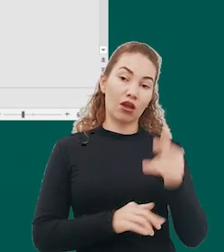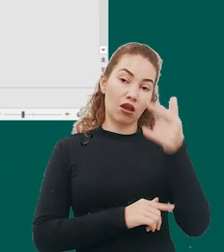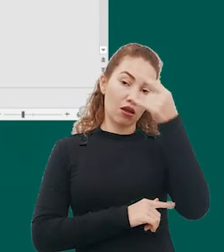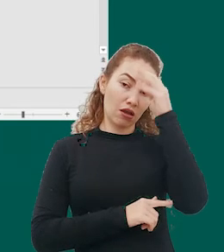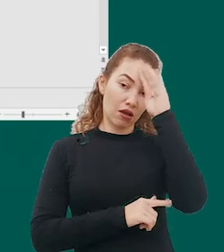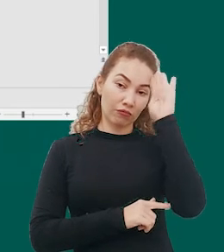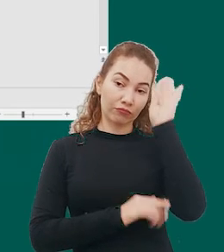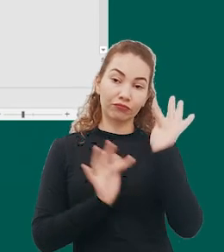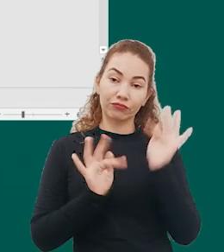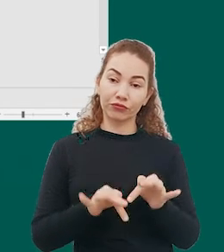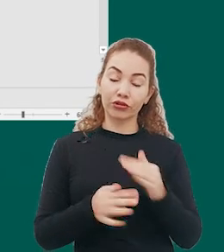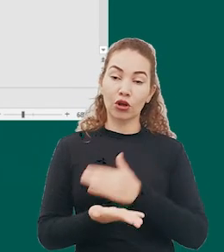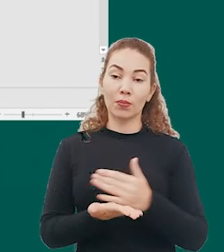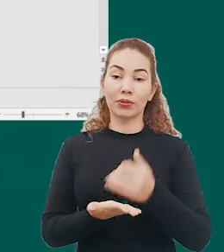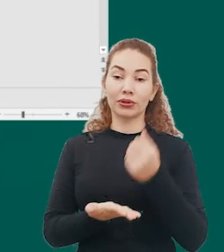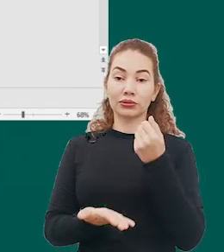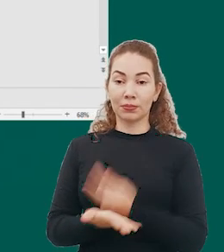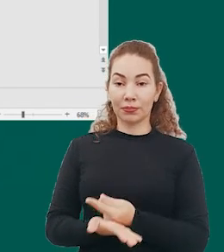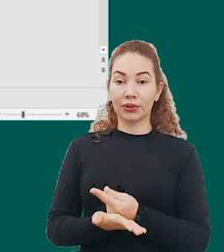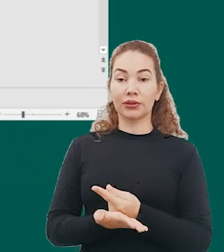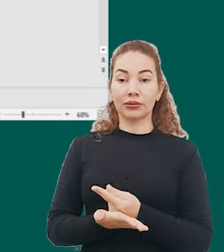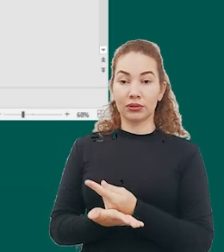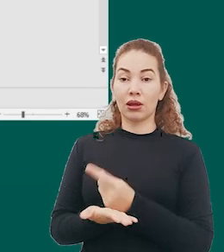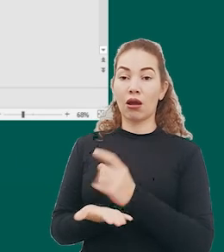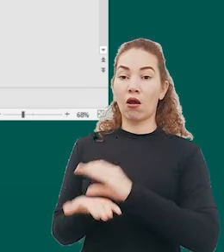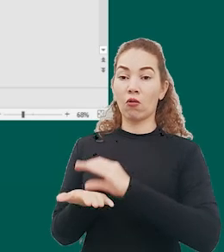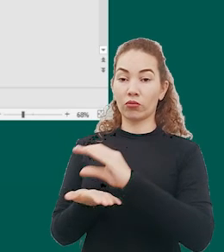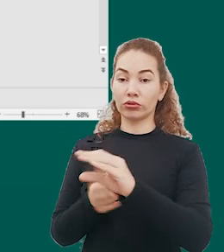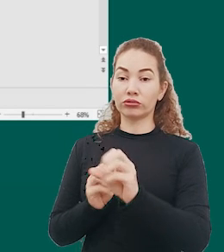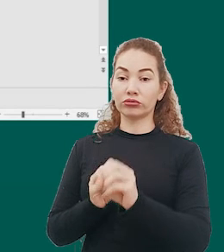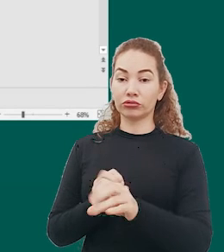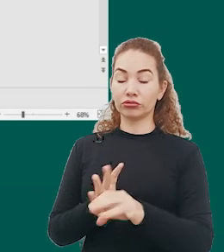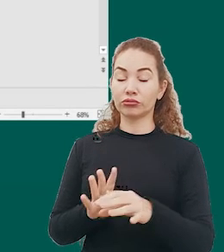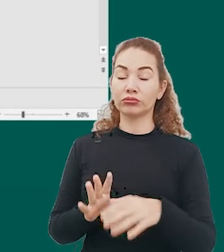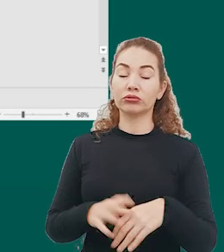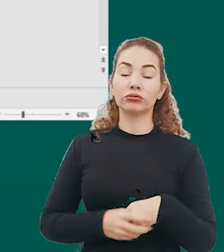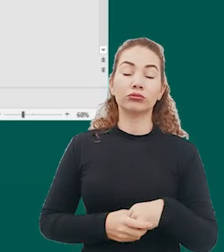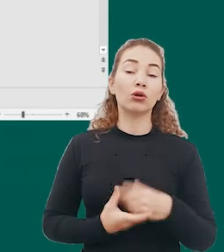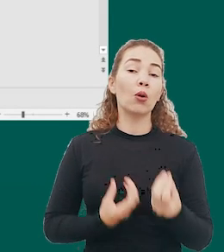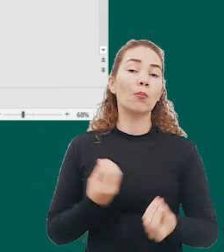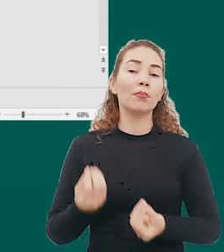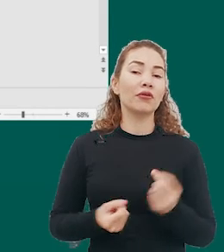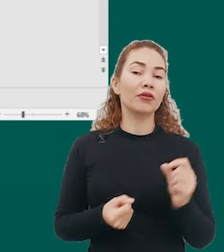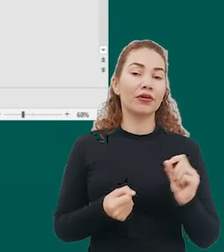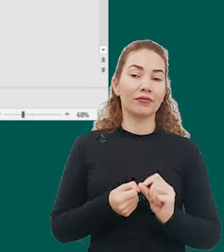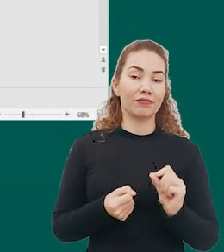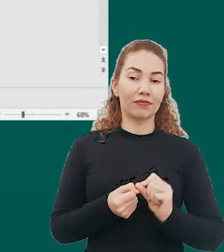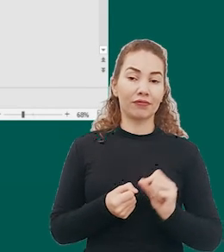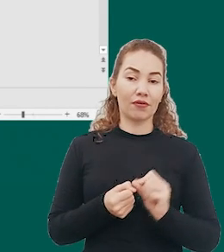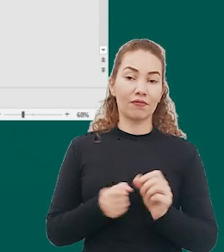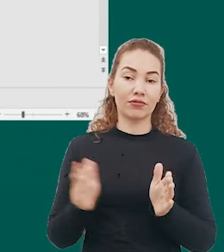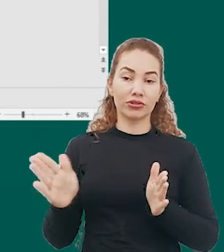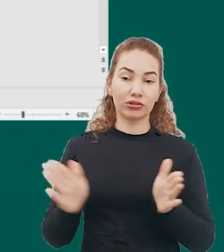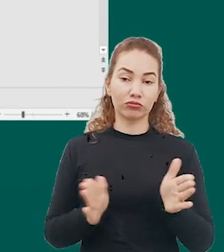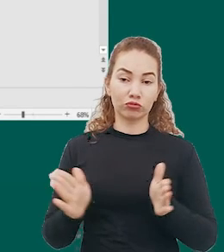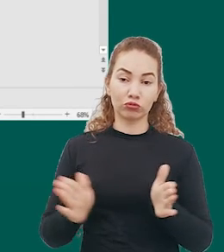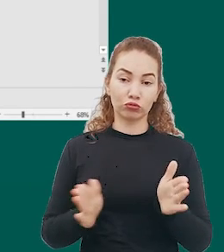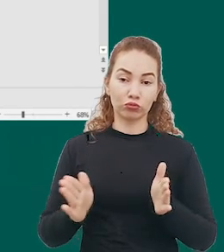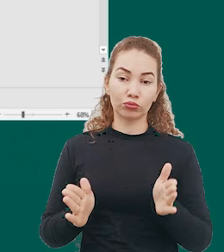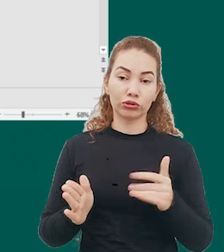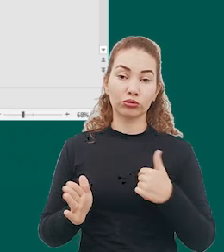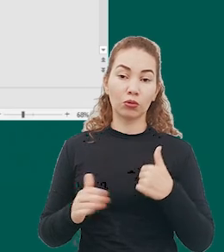graduação, eu começo a pagar o crédito educativo. Como é que eu vou lançar esse crédito educativo durante o